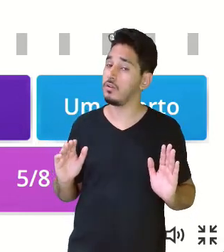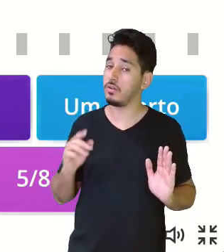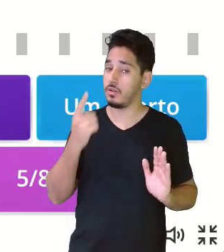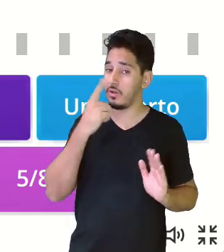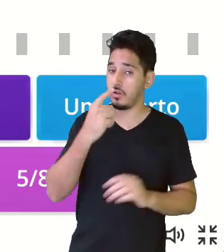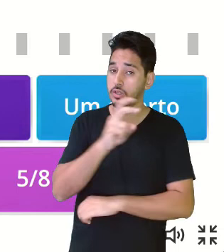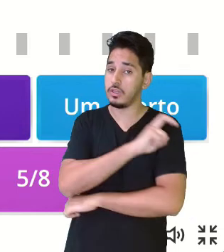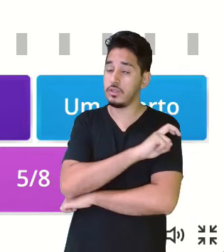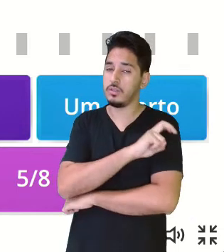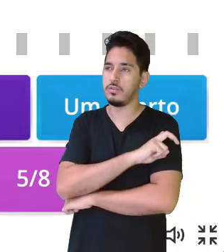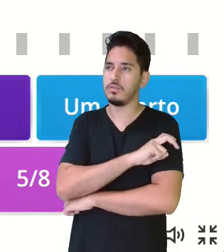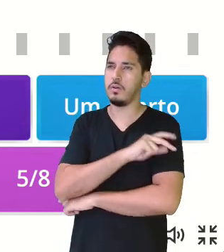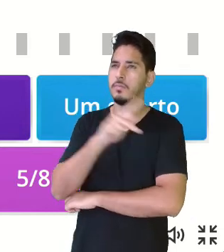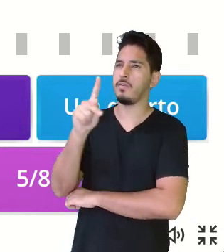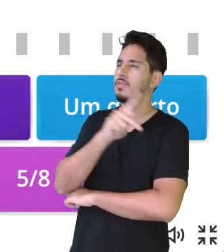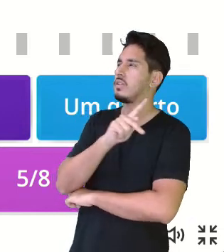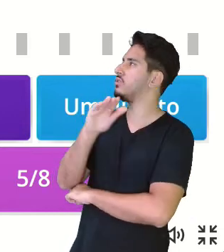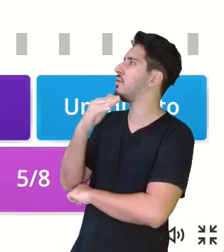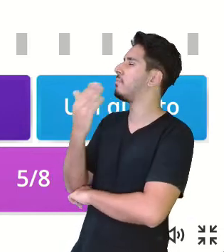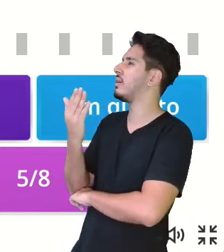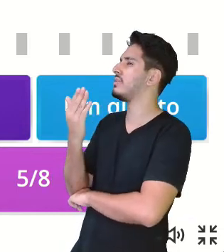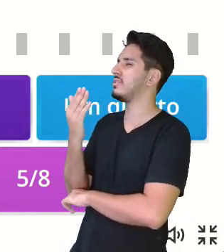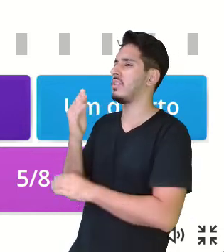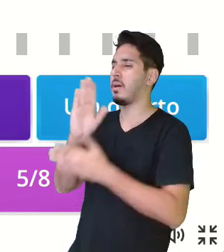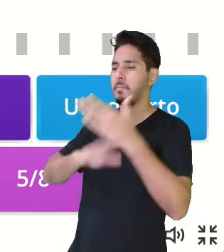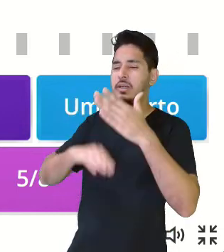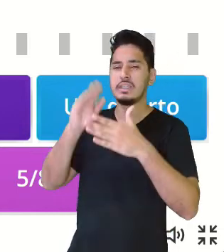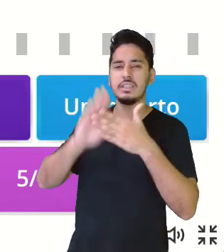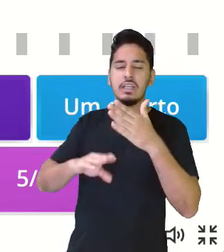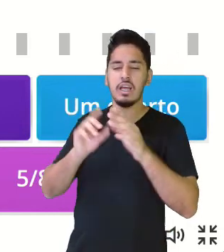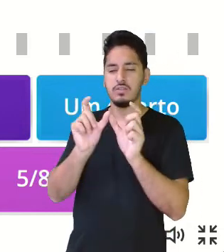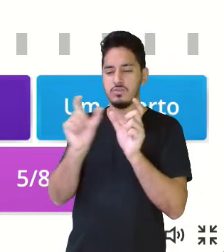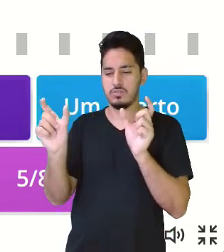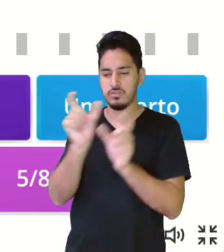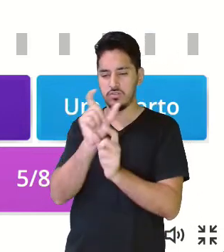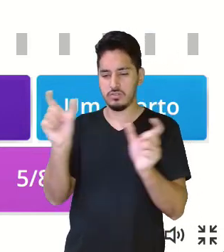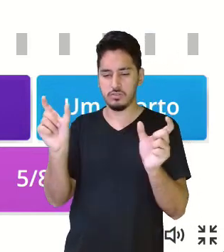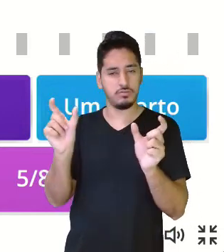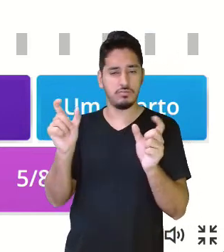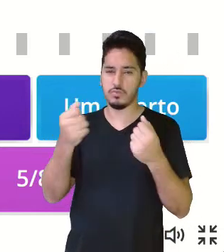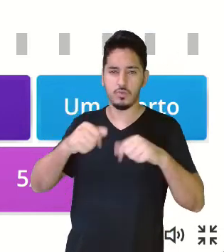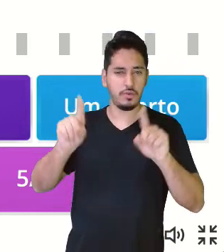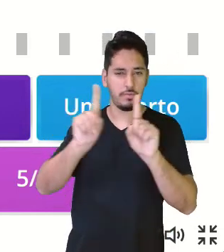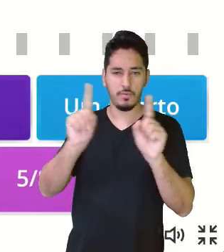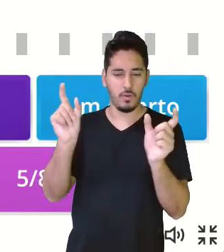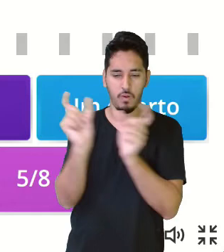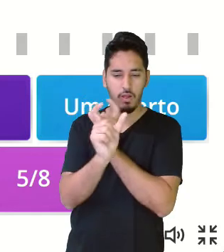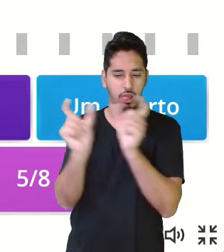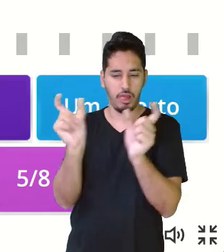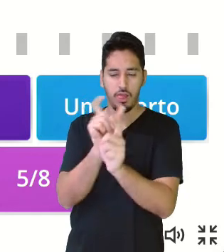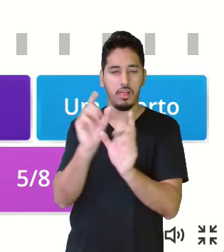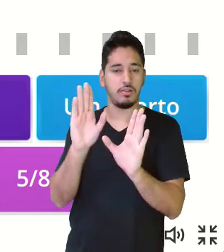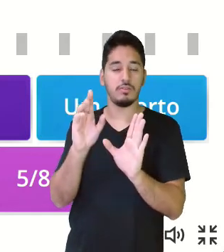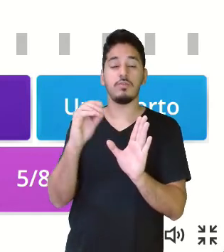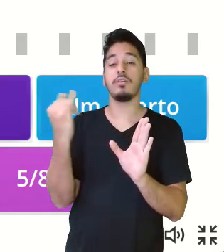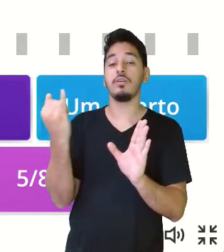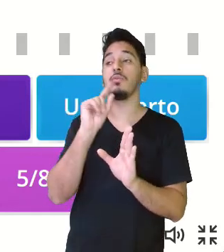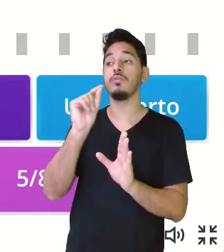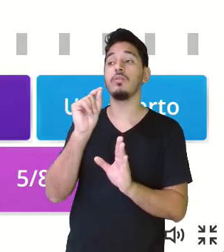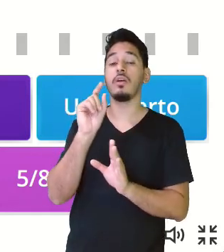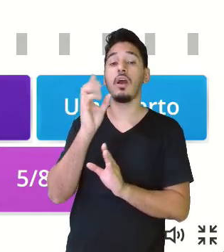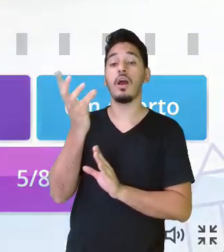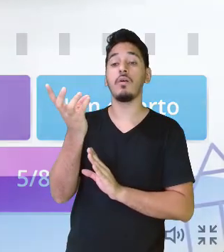ano. Professora, mas tá pintado em lugares diferentes. Não importa. O que importa é a